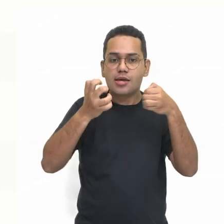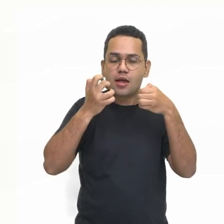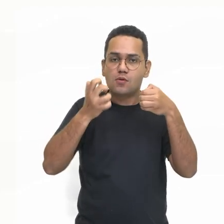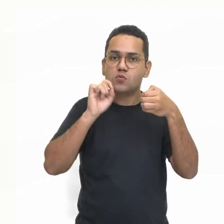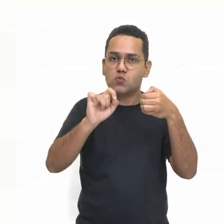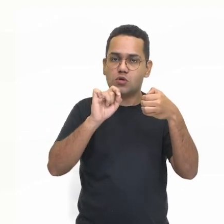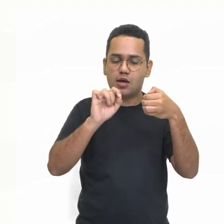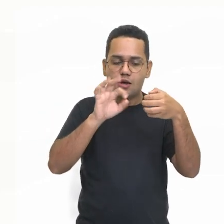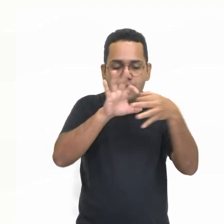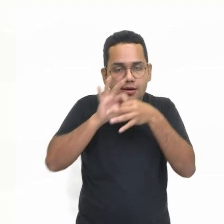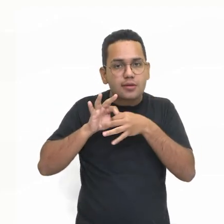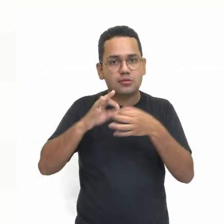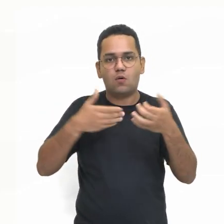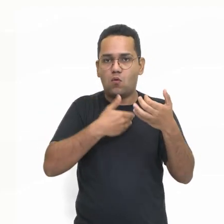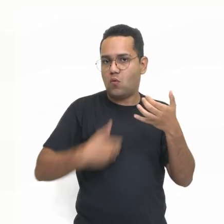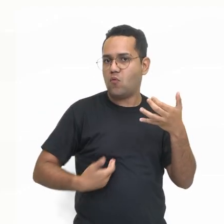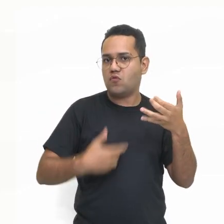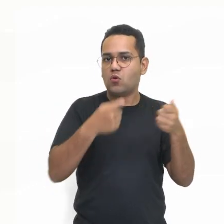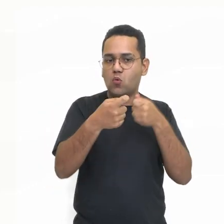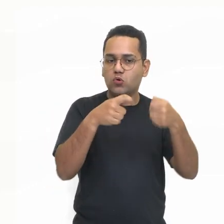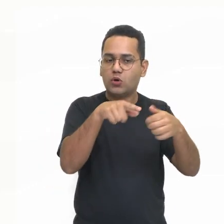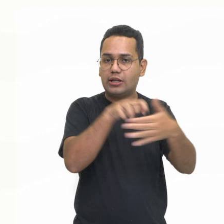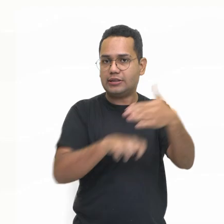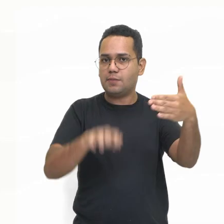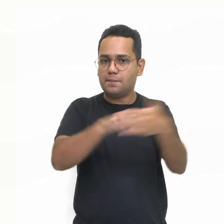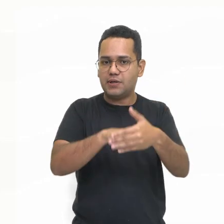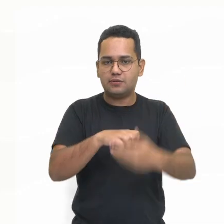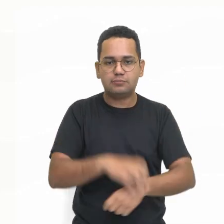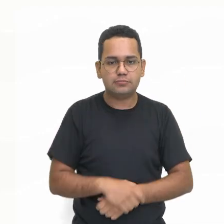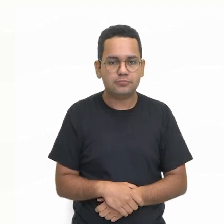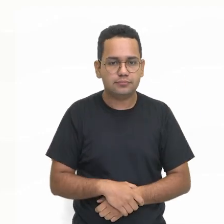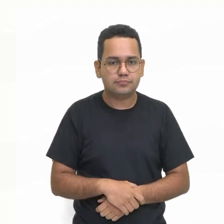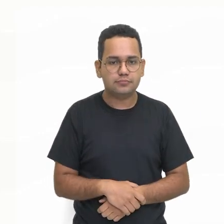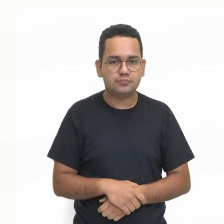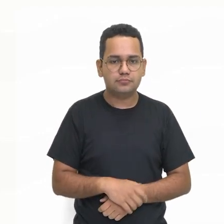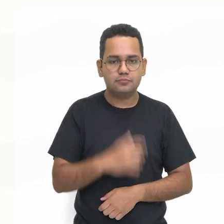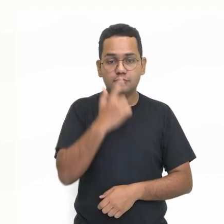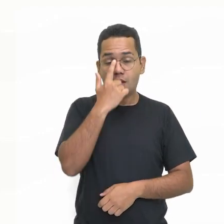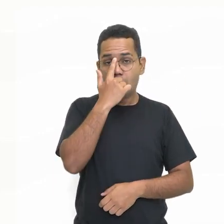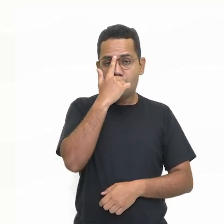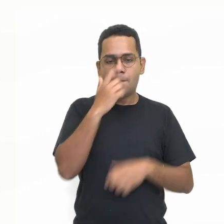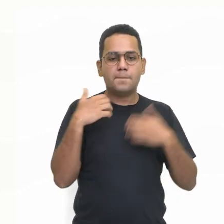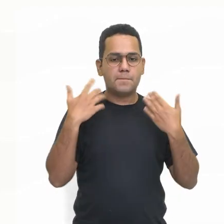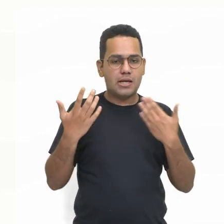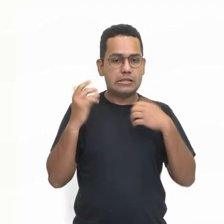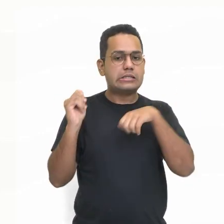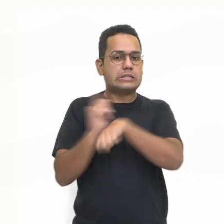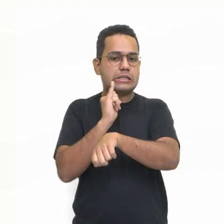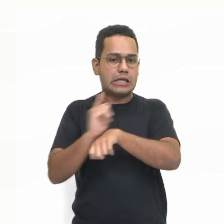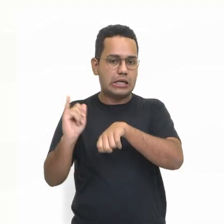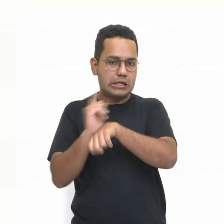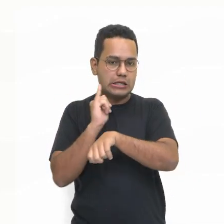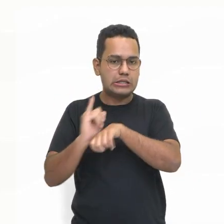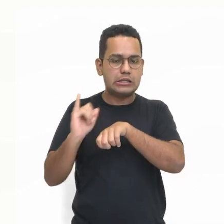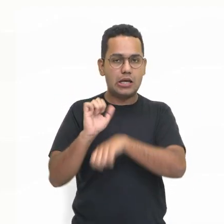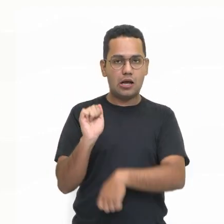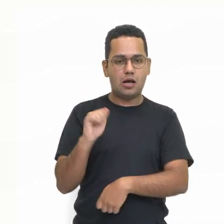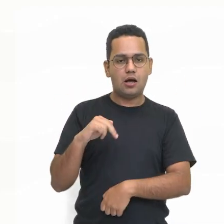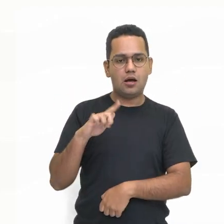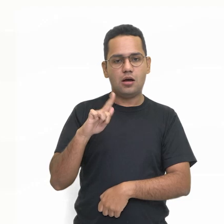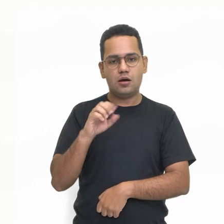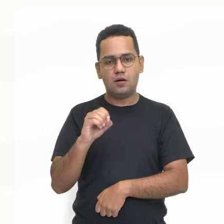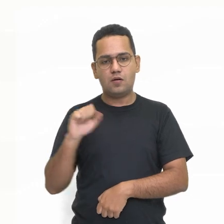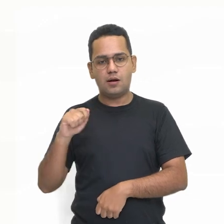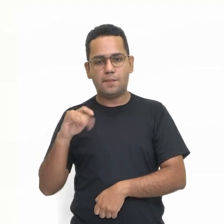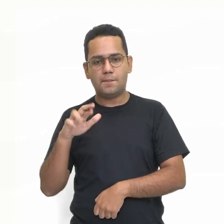domínio do Estado. Mas a intervenção anglo-americana, em 1953, vai restaurar